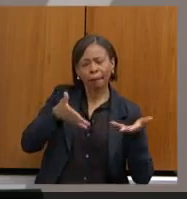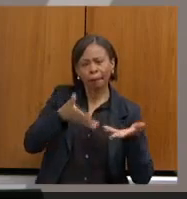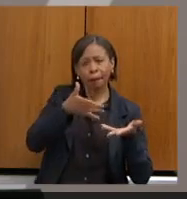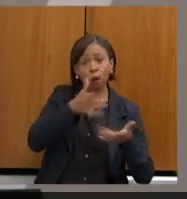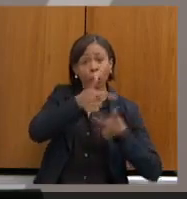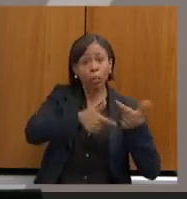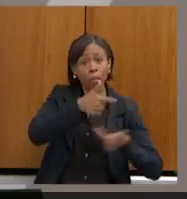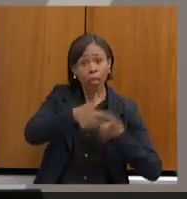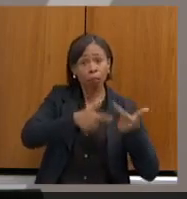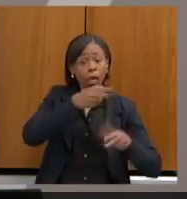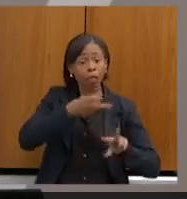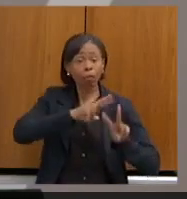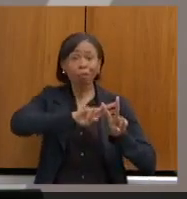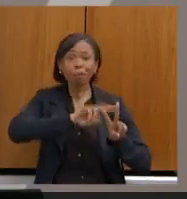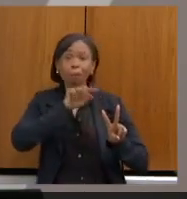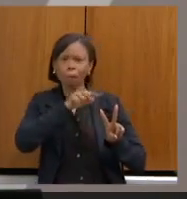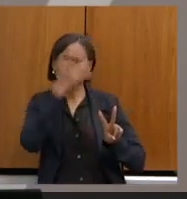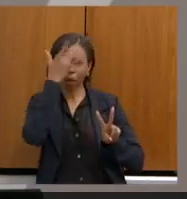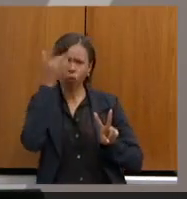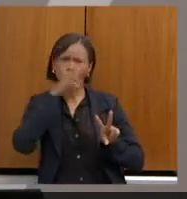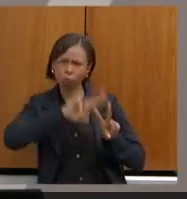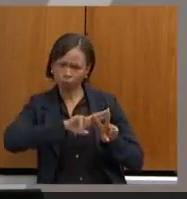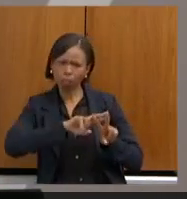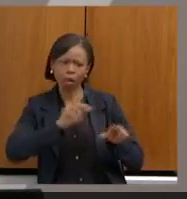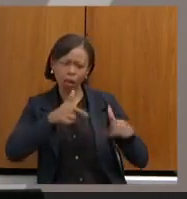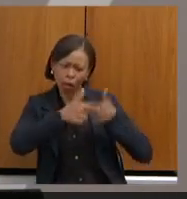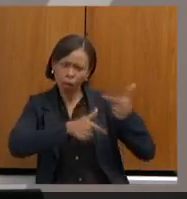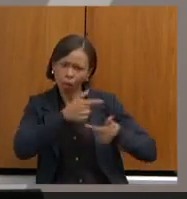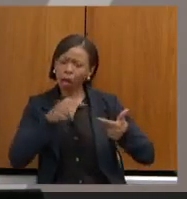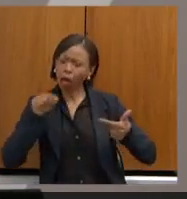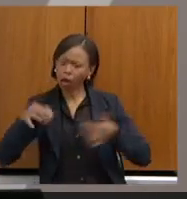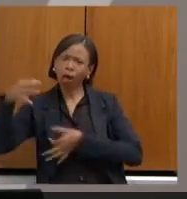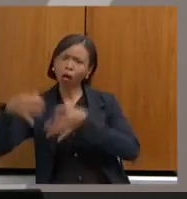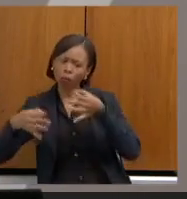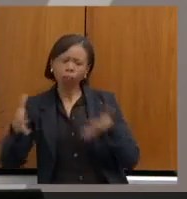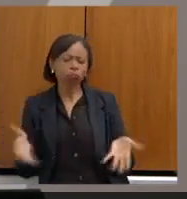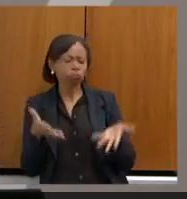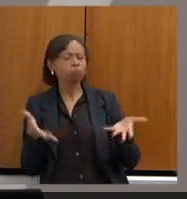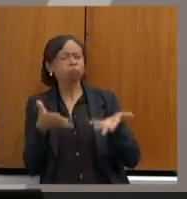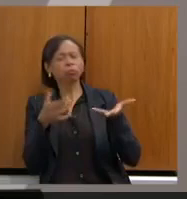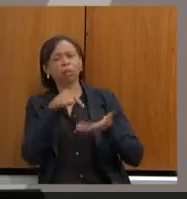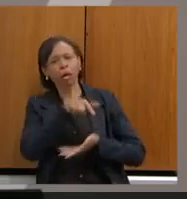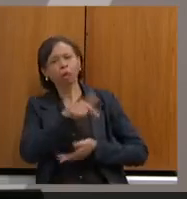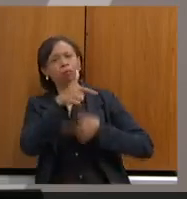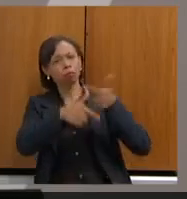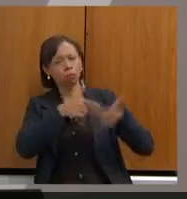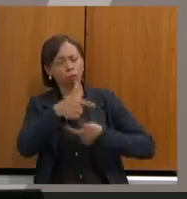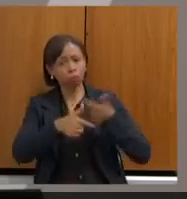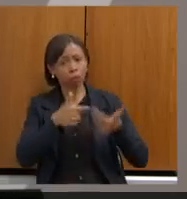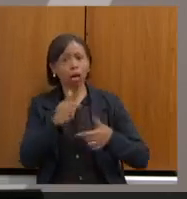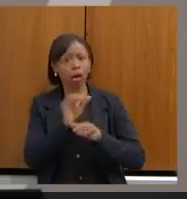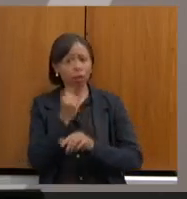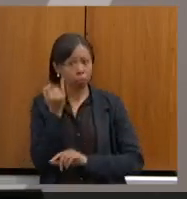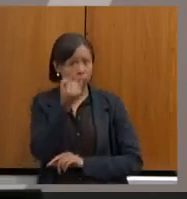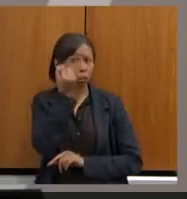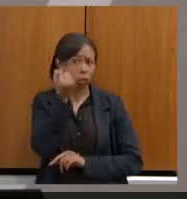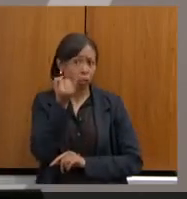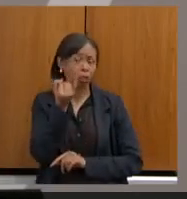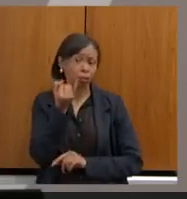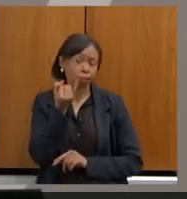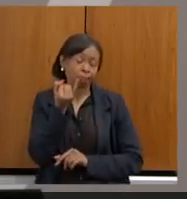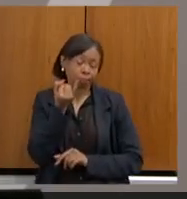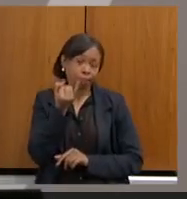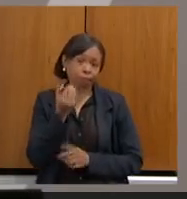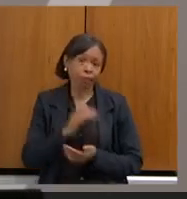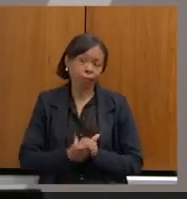tempo que era importante para a cidade e para ele mesmo sem ele ia daqueles que não dava abertura percebia